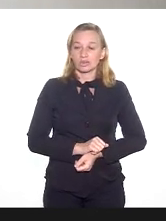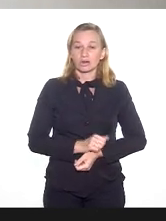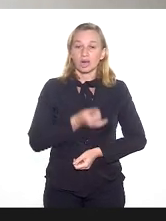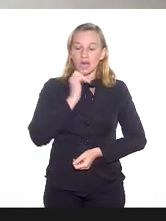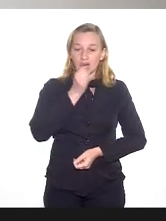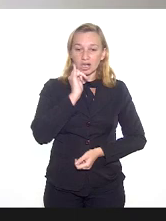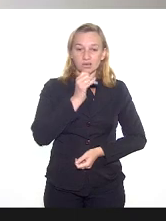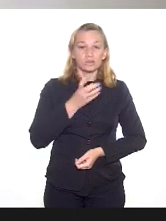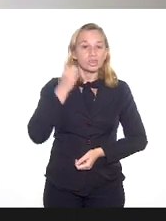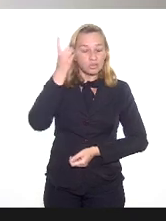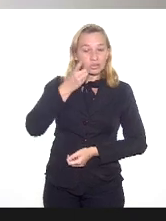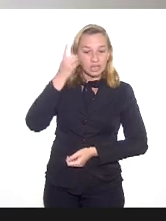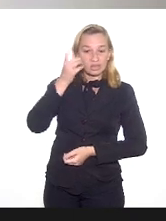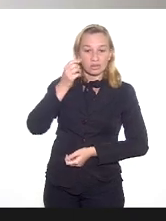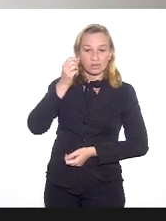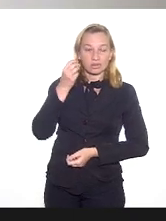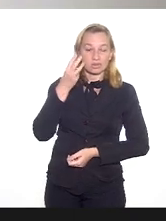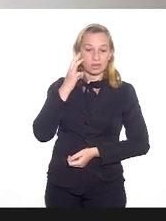relatório do deputado Valdeir Carneiro,